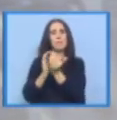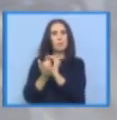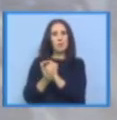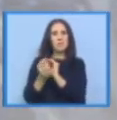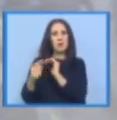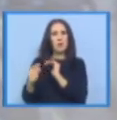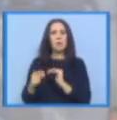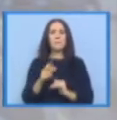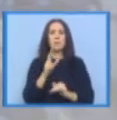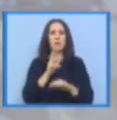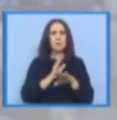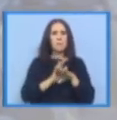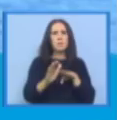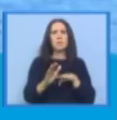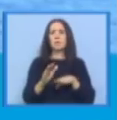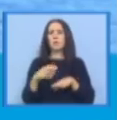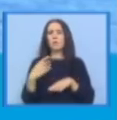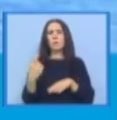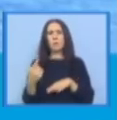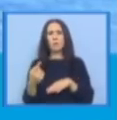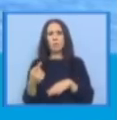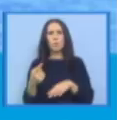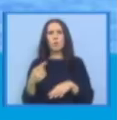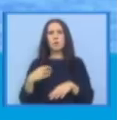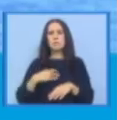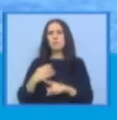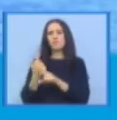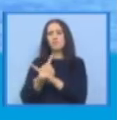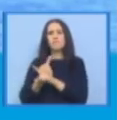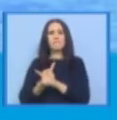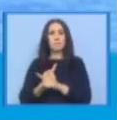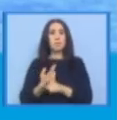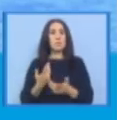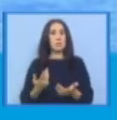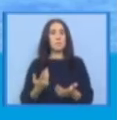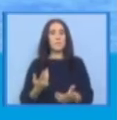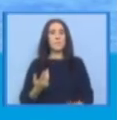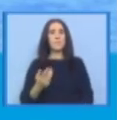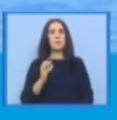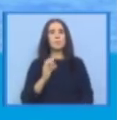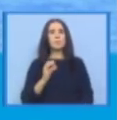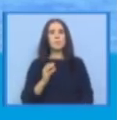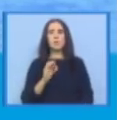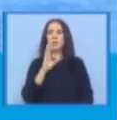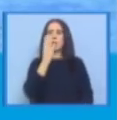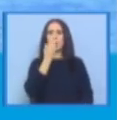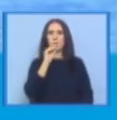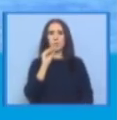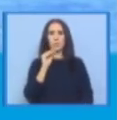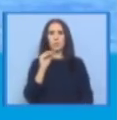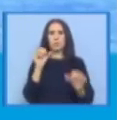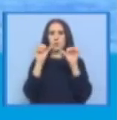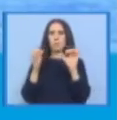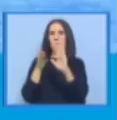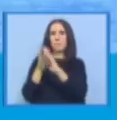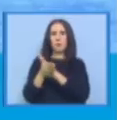portanto, desde a carpintaria a tratar dos tecidos, etc. E é impossível que os alunos, entrando neste sistema,